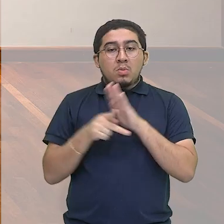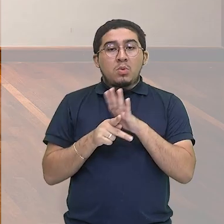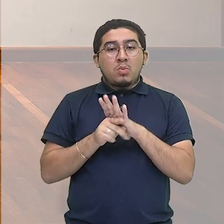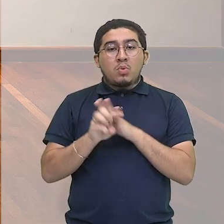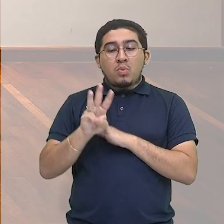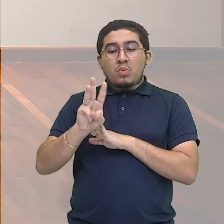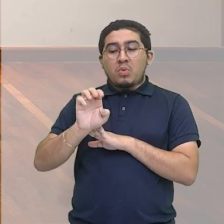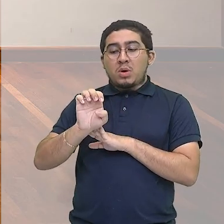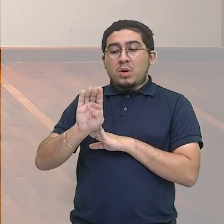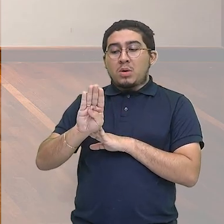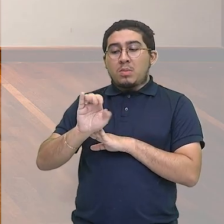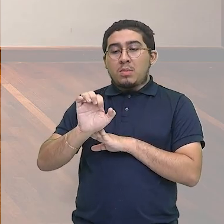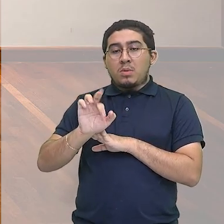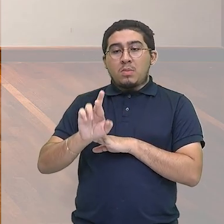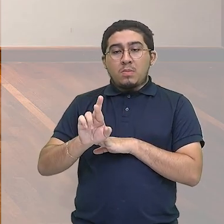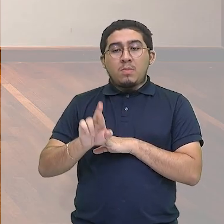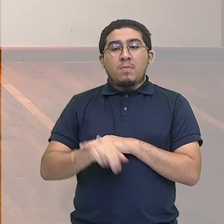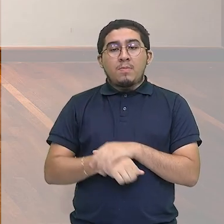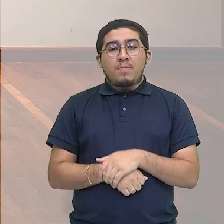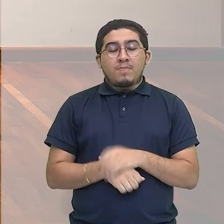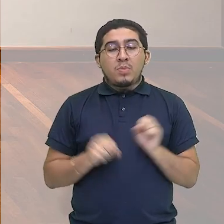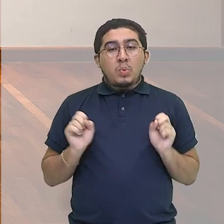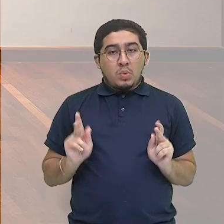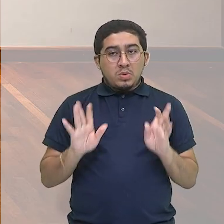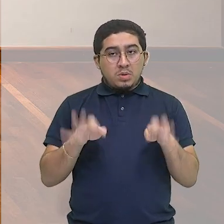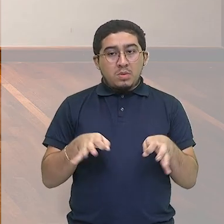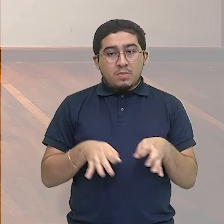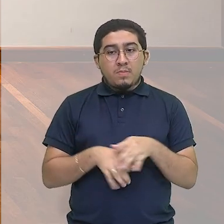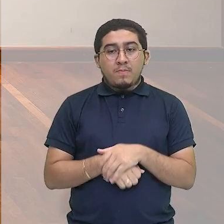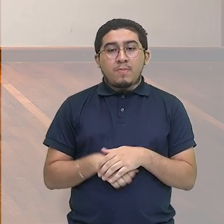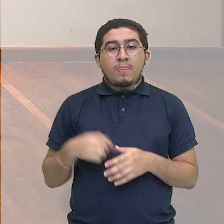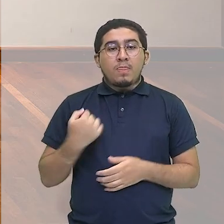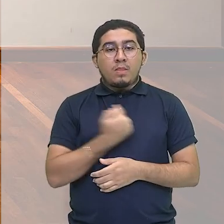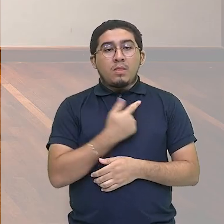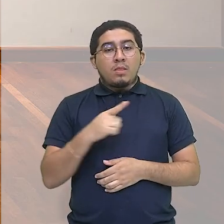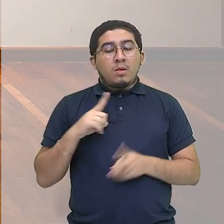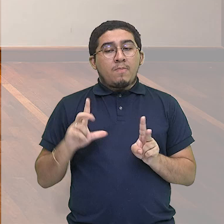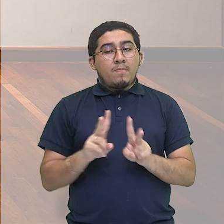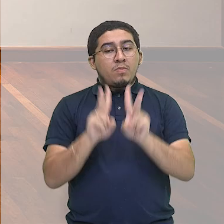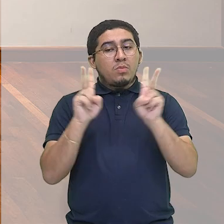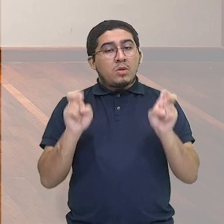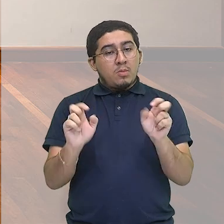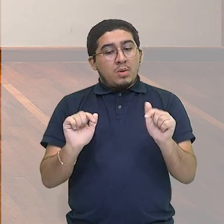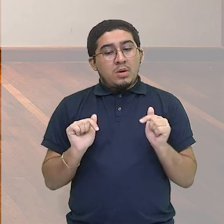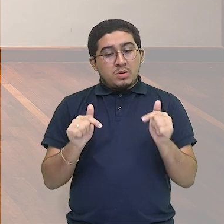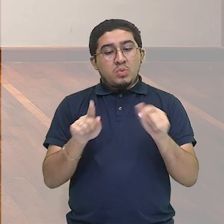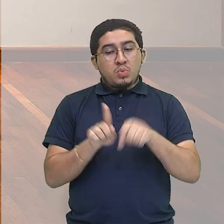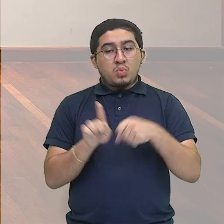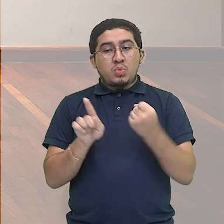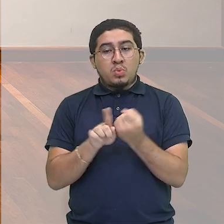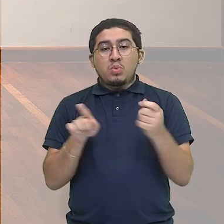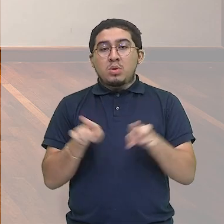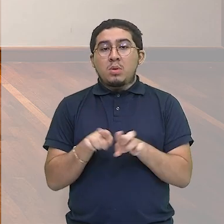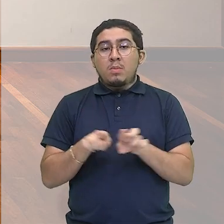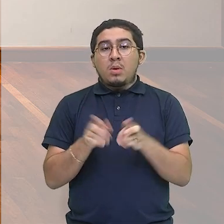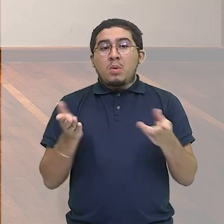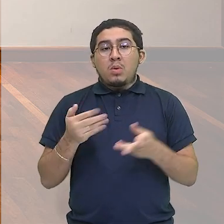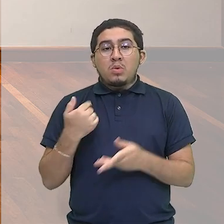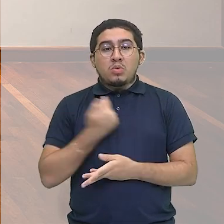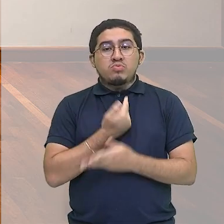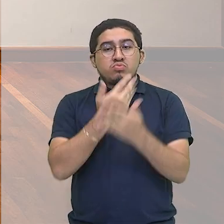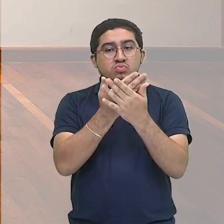Weber, certo? Muito bem. Então, a gente trouxe aí a questão da ação social, não é isso? Aí nós vamos agora ver cada